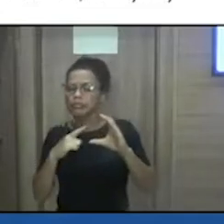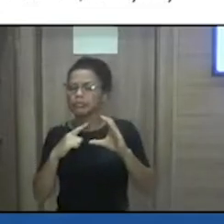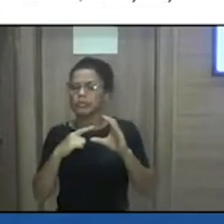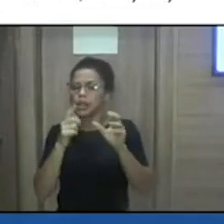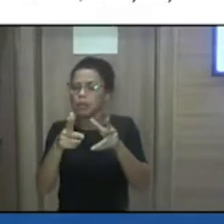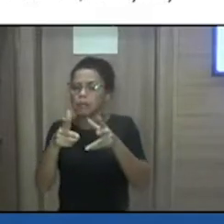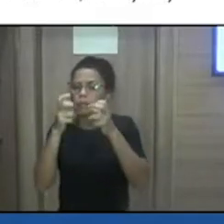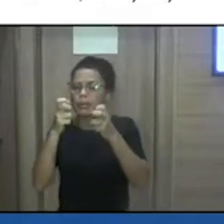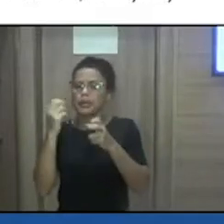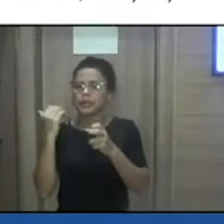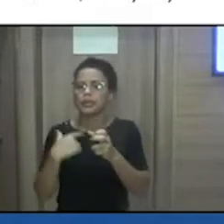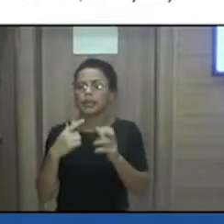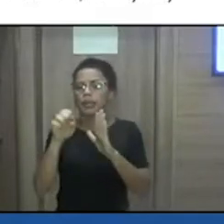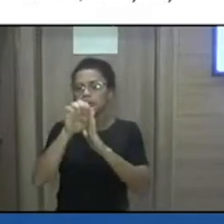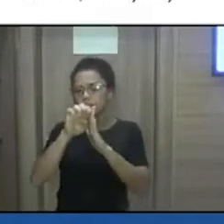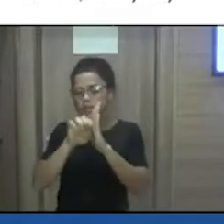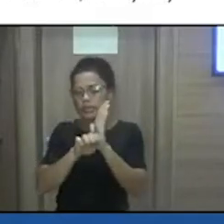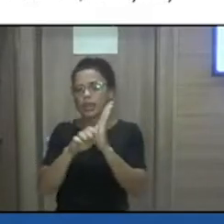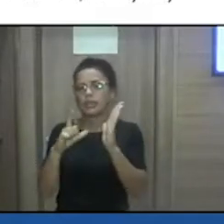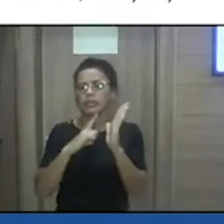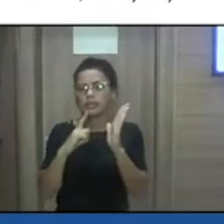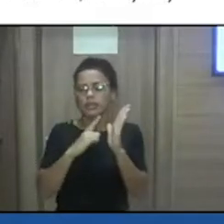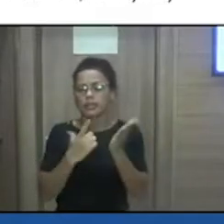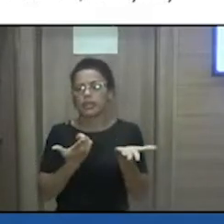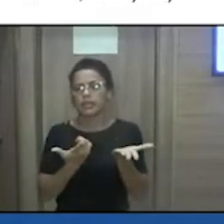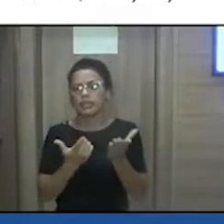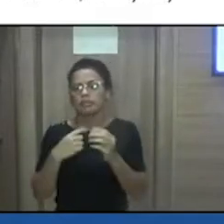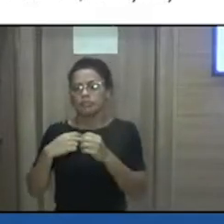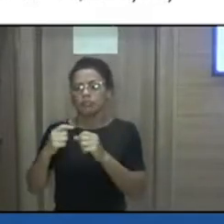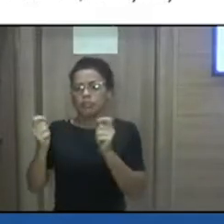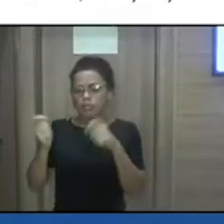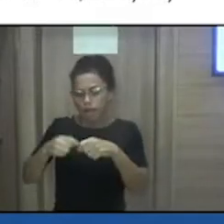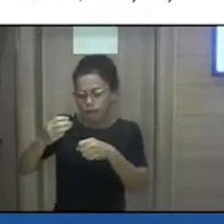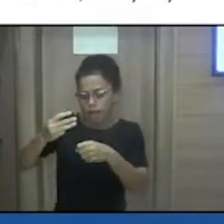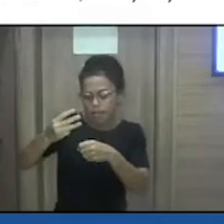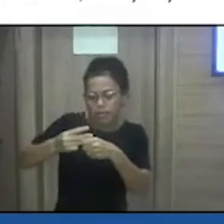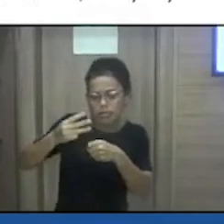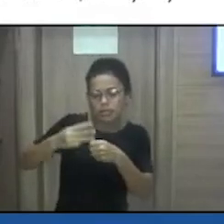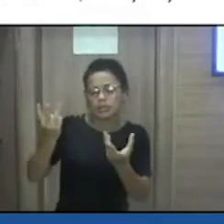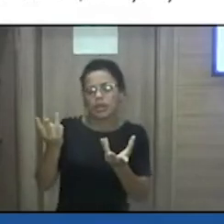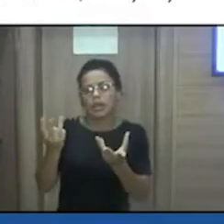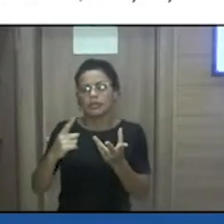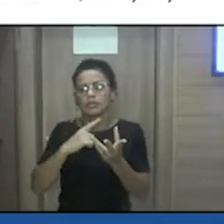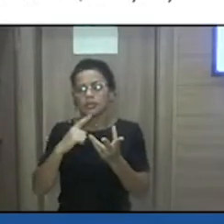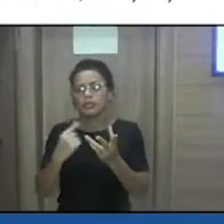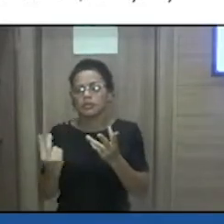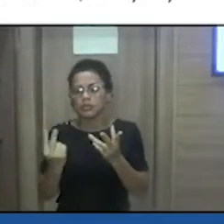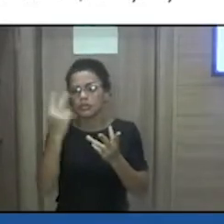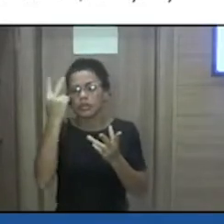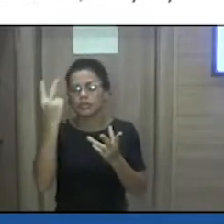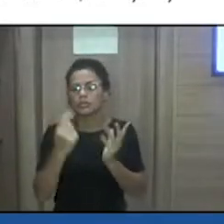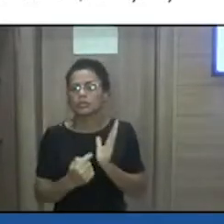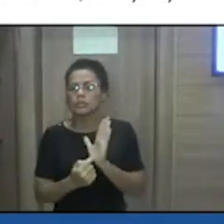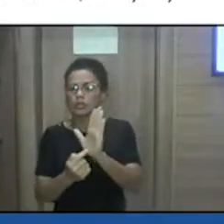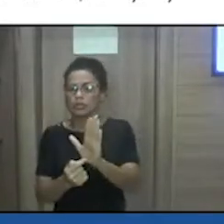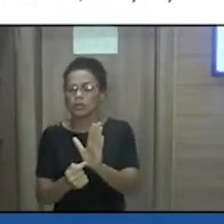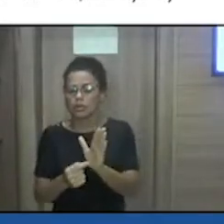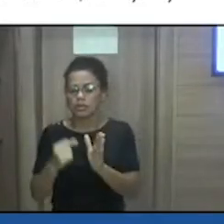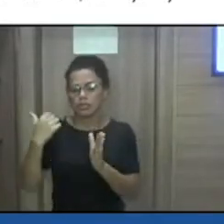naqueles editais onde tinha disposição de terceirização já prevista, os valores de oferta das próteses eram